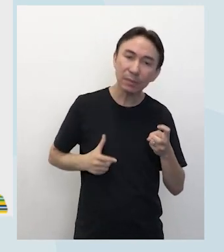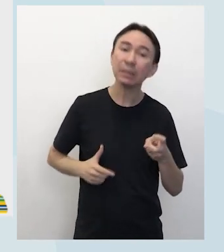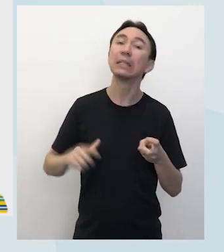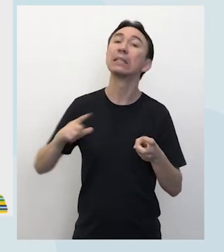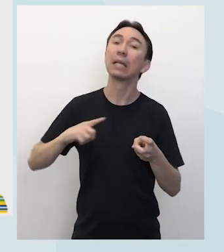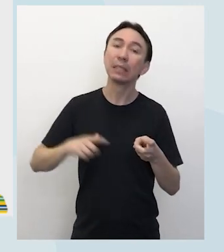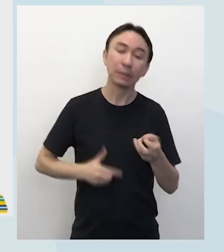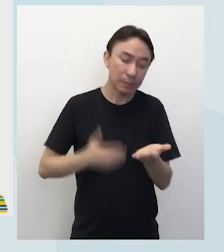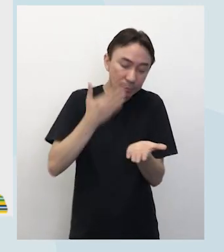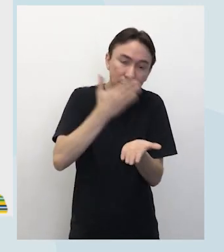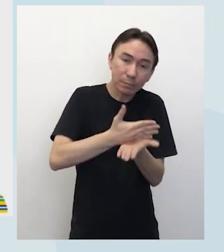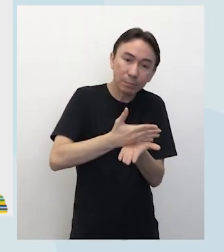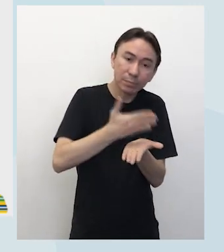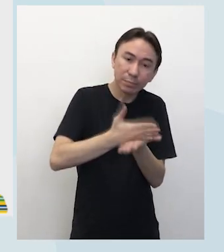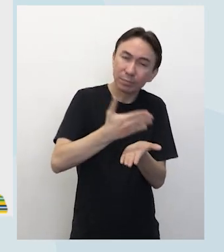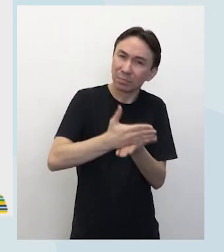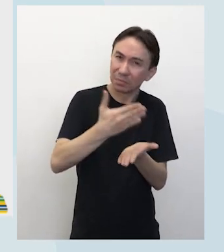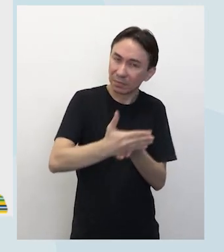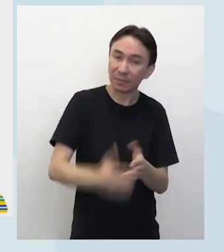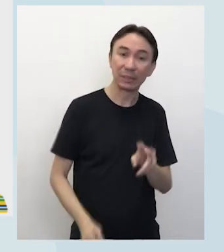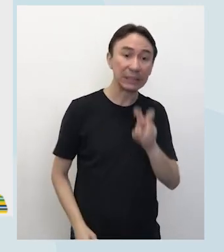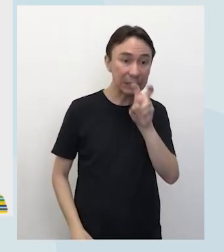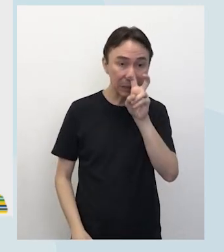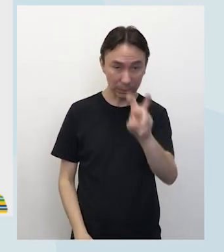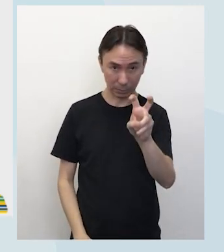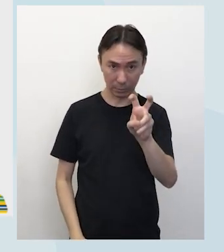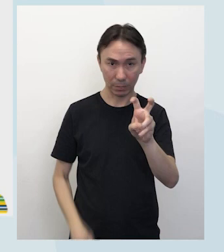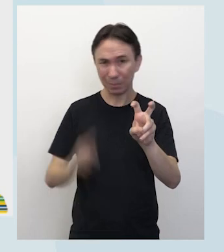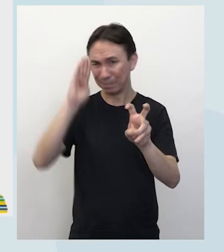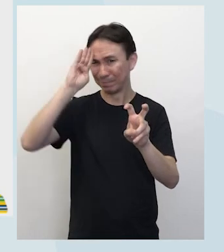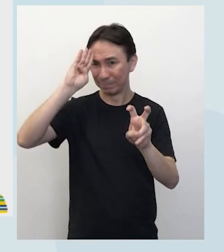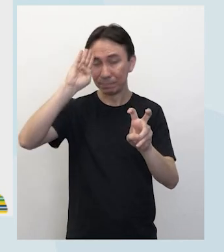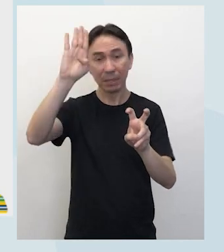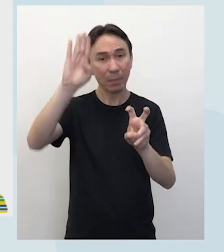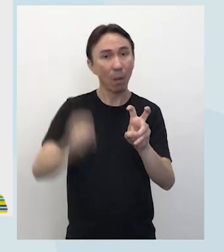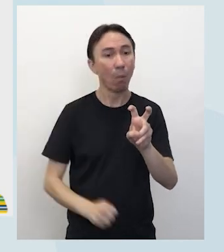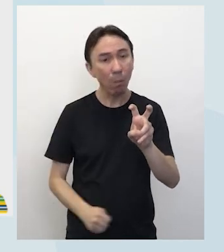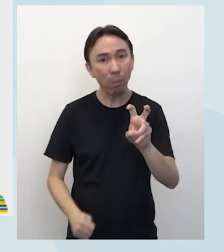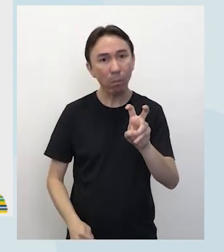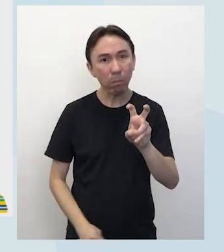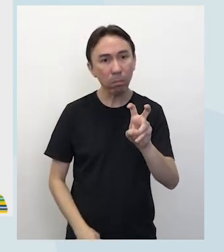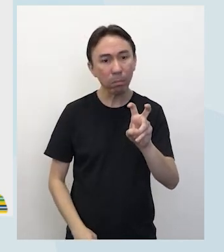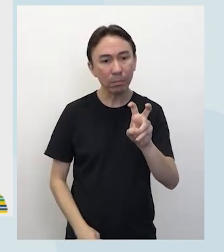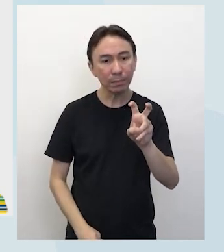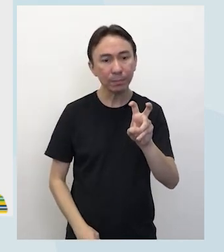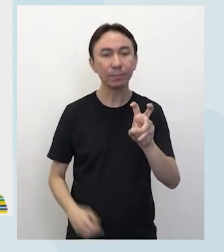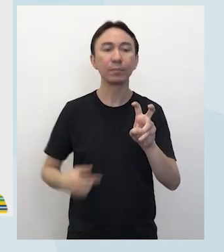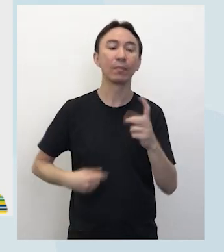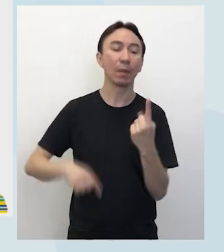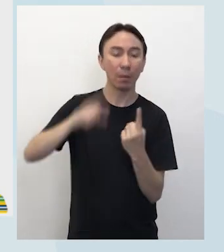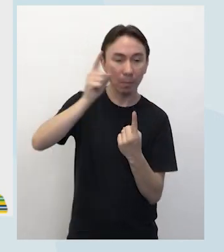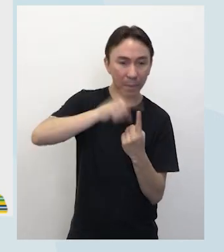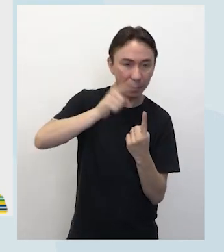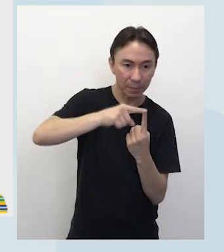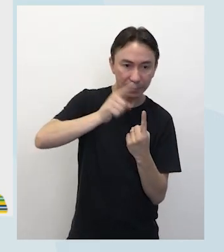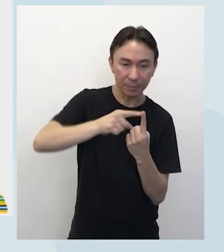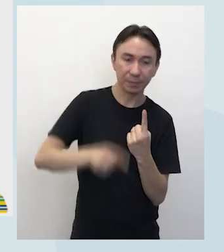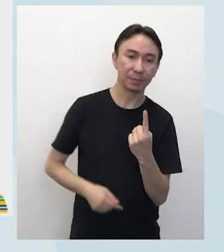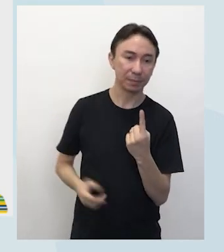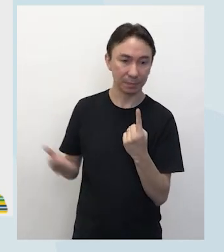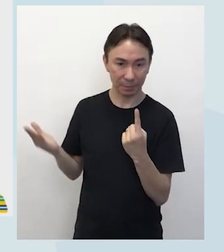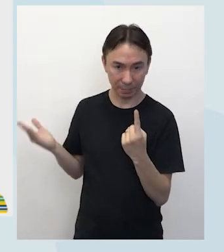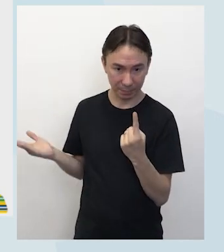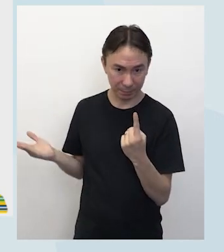né, em 5 categorias, podemos dizer assim, né? Então, a gente tem uma primeira categoria que a gente chama